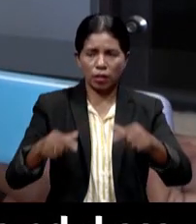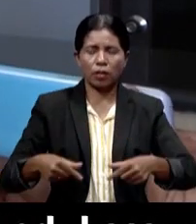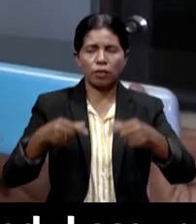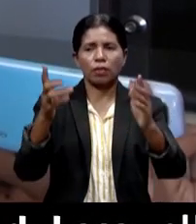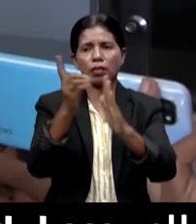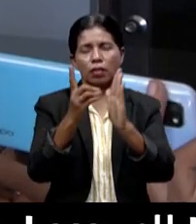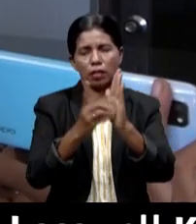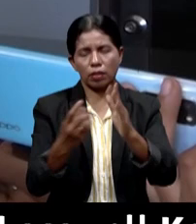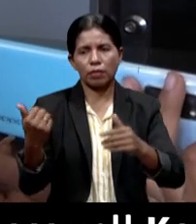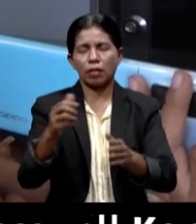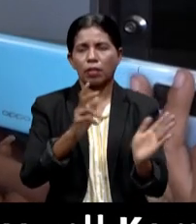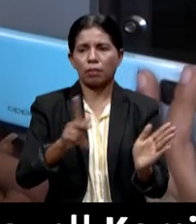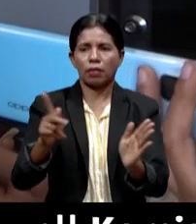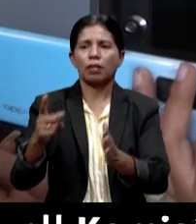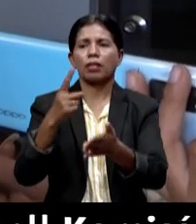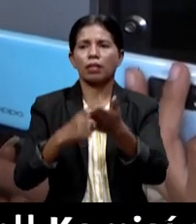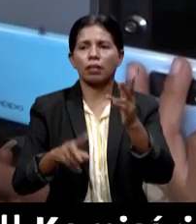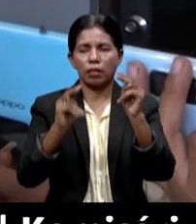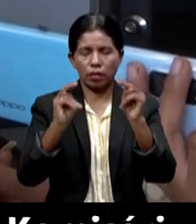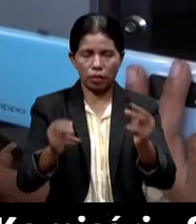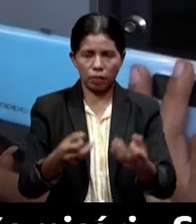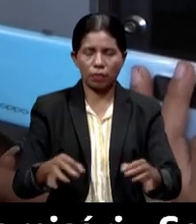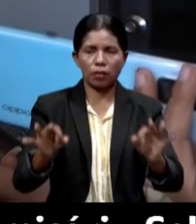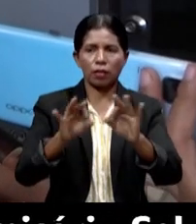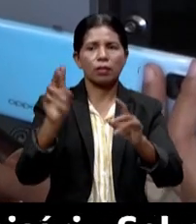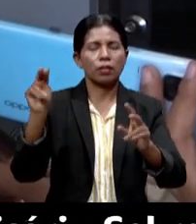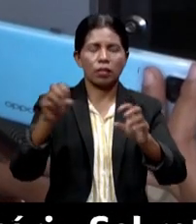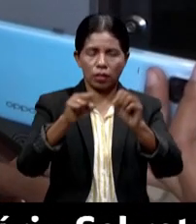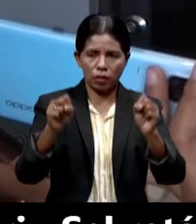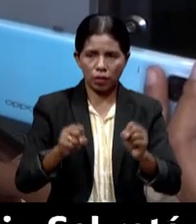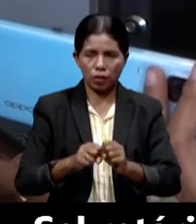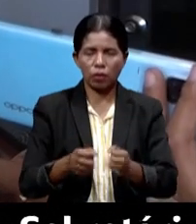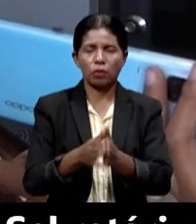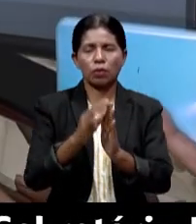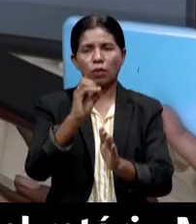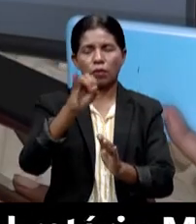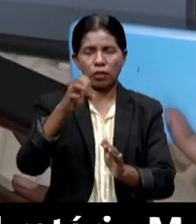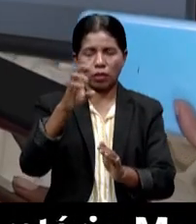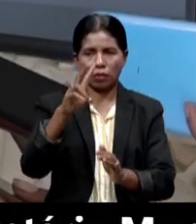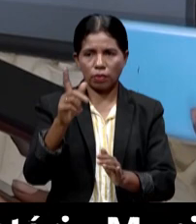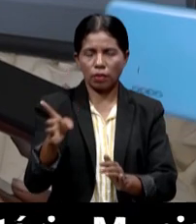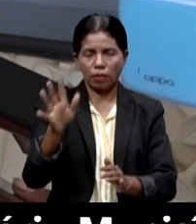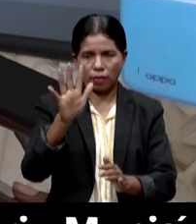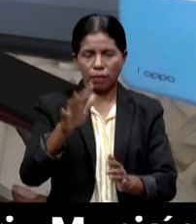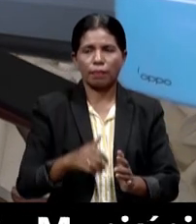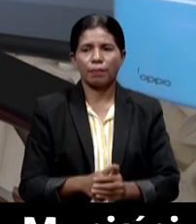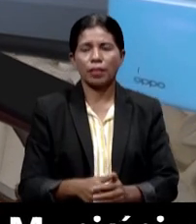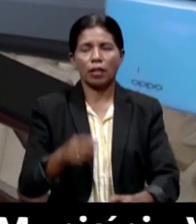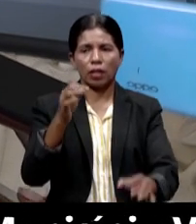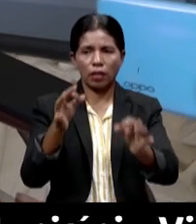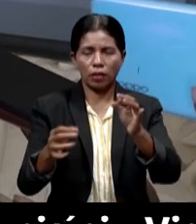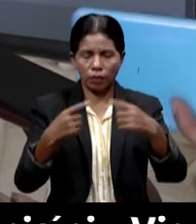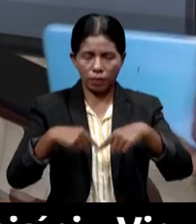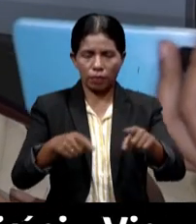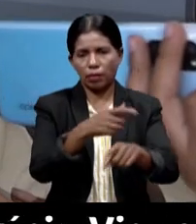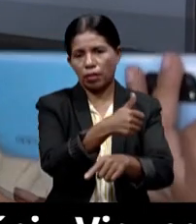para ser bela planeamento saída uma necessidade prioridade para ser nesse suco ou nem bela o suba o zé 2025 dani jornalista que se cara e que vai filar vai direto